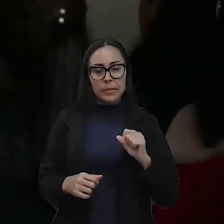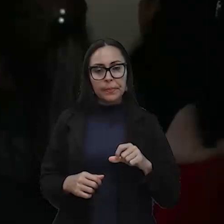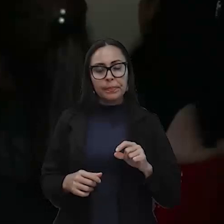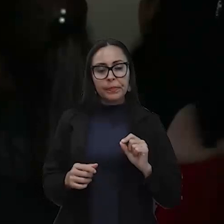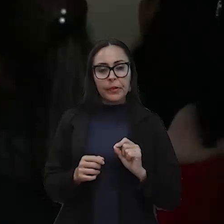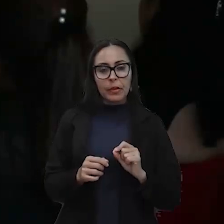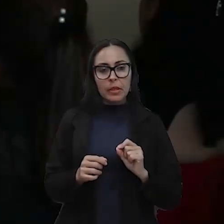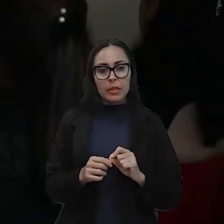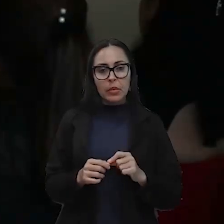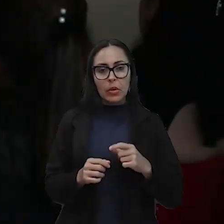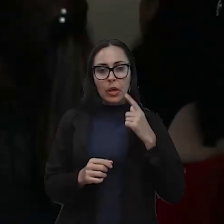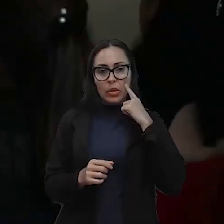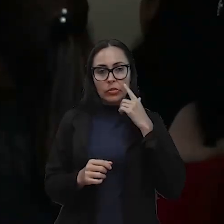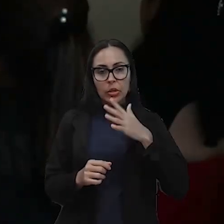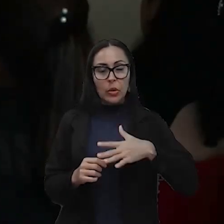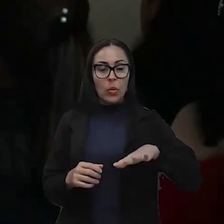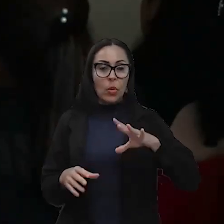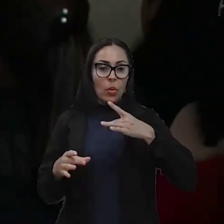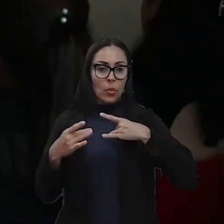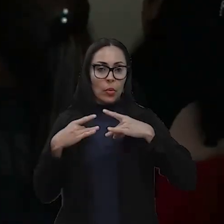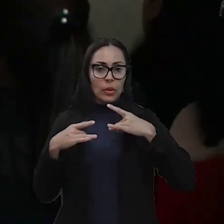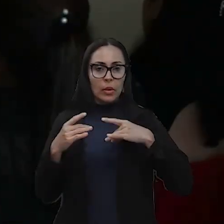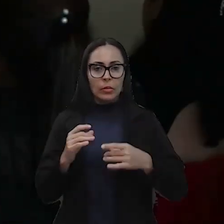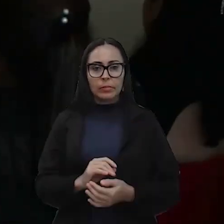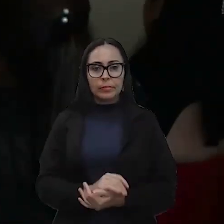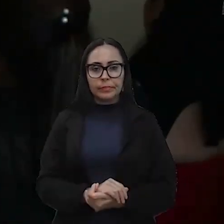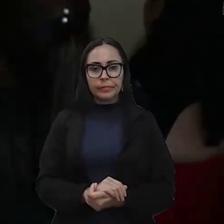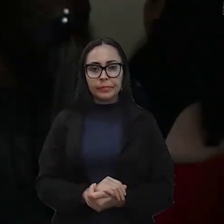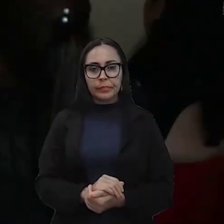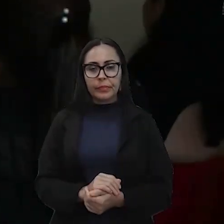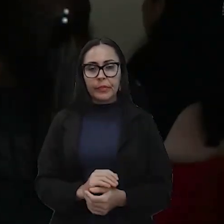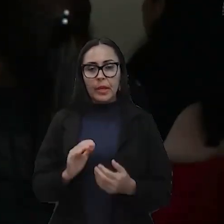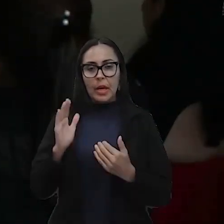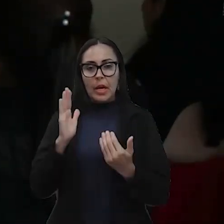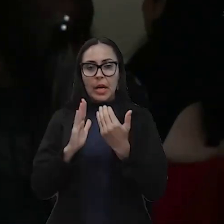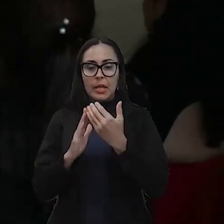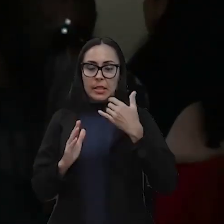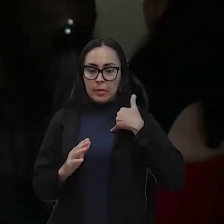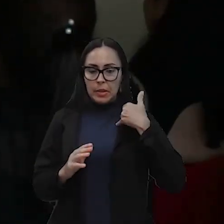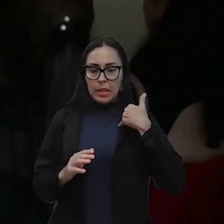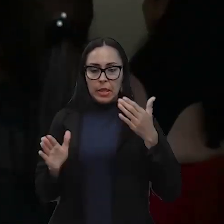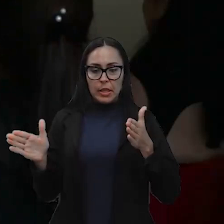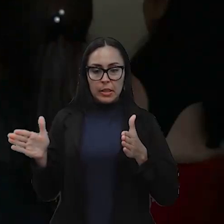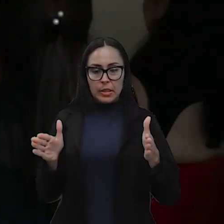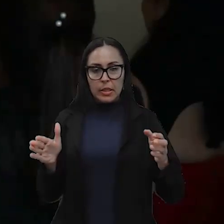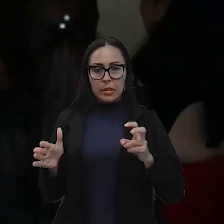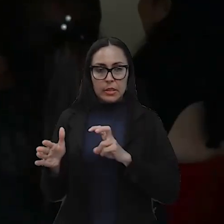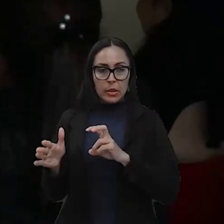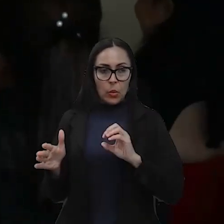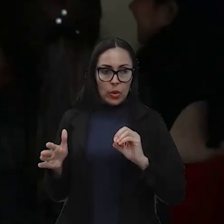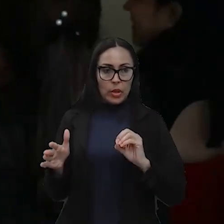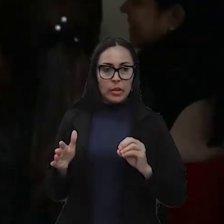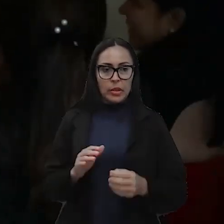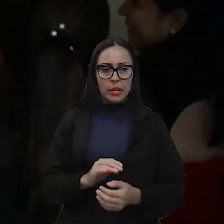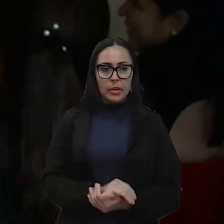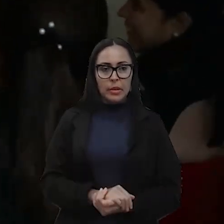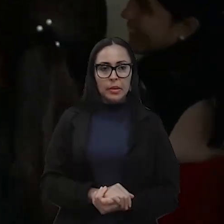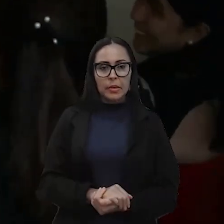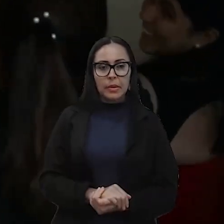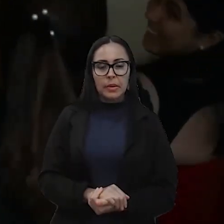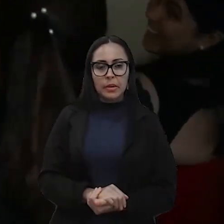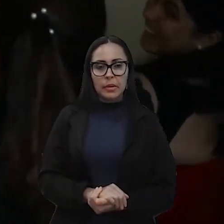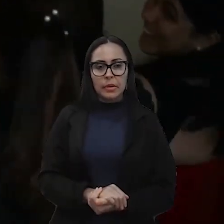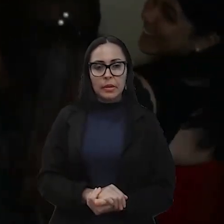hormonal. Acima de 50 anos, não vou nem perguntar se tem alguém aqui, porque só tem novinha.